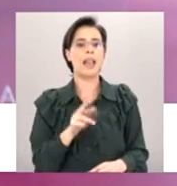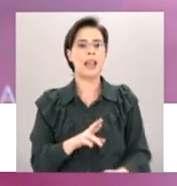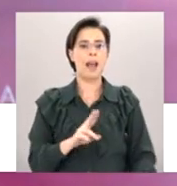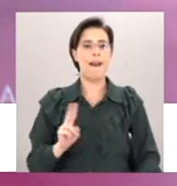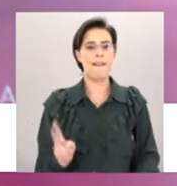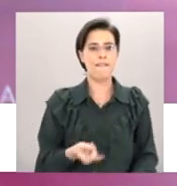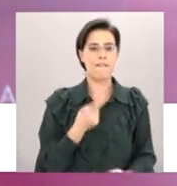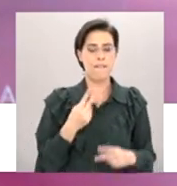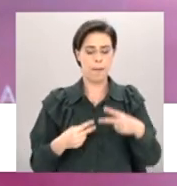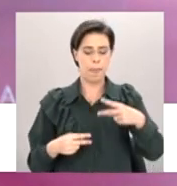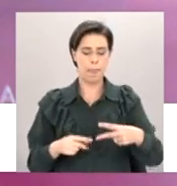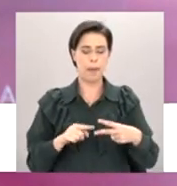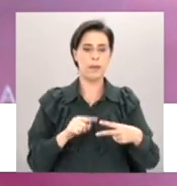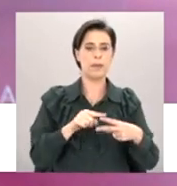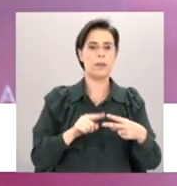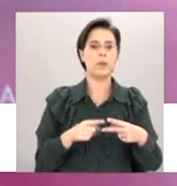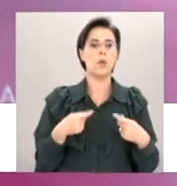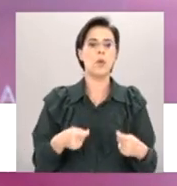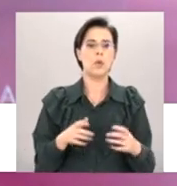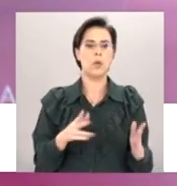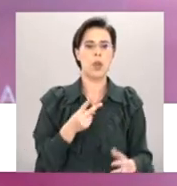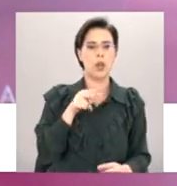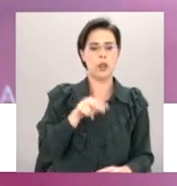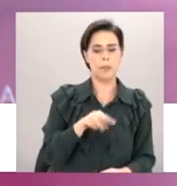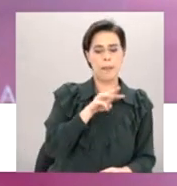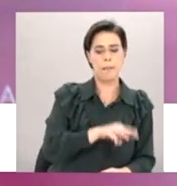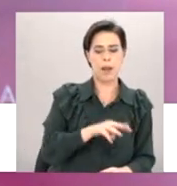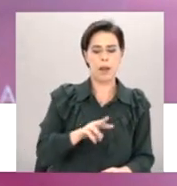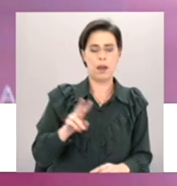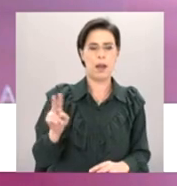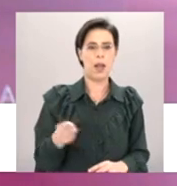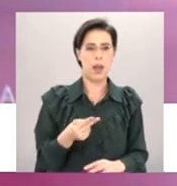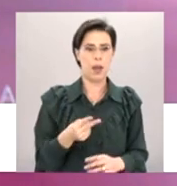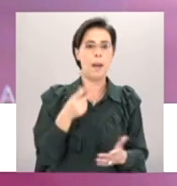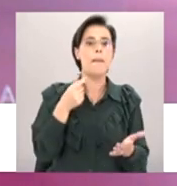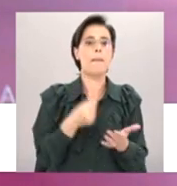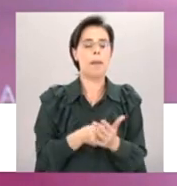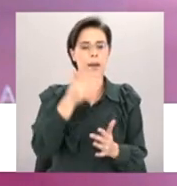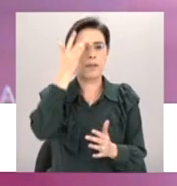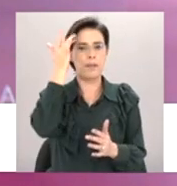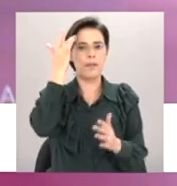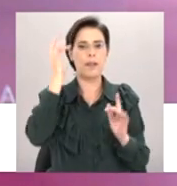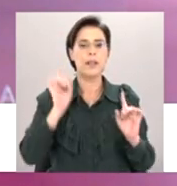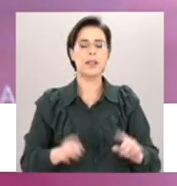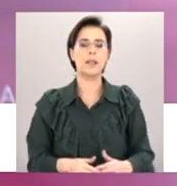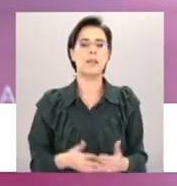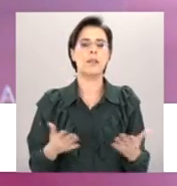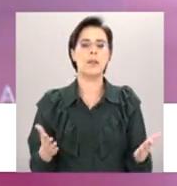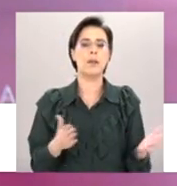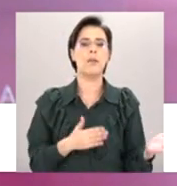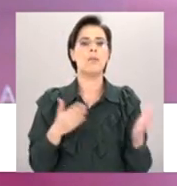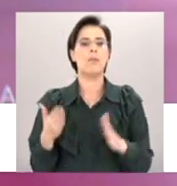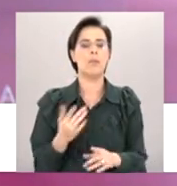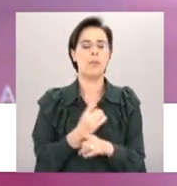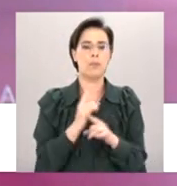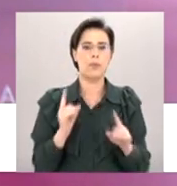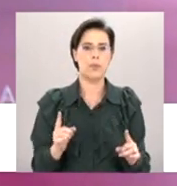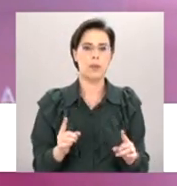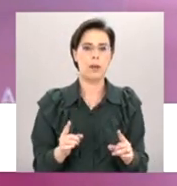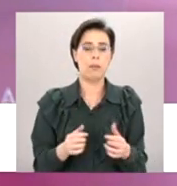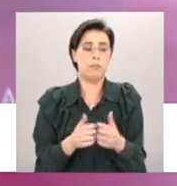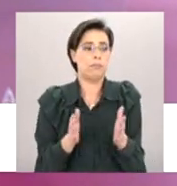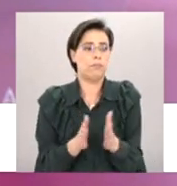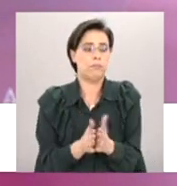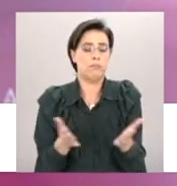esse sistema dores taxas tem um custo de cerca de dois milhões de euros dois milhões os erros pagam-se facilmente por um lado porque nem